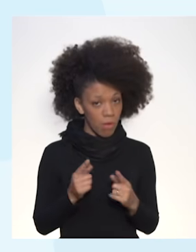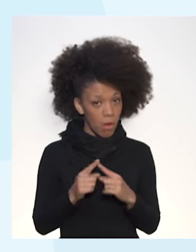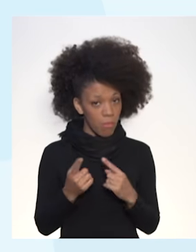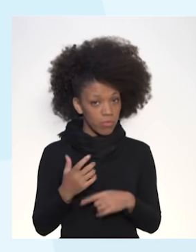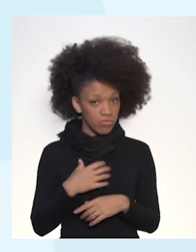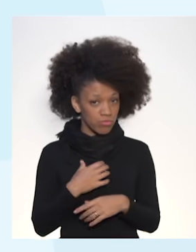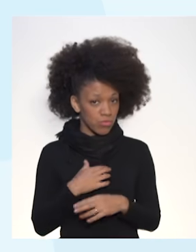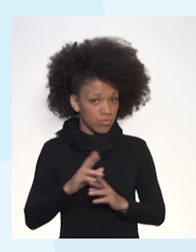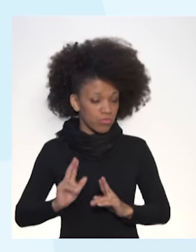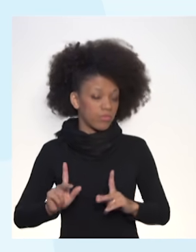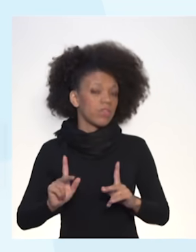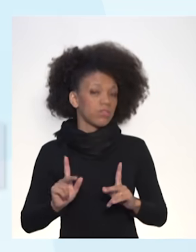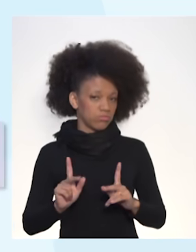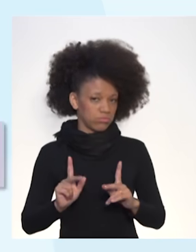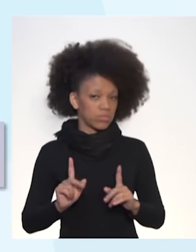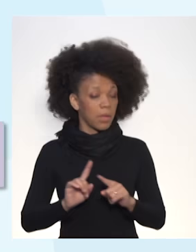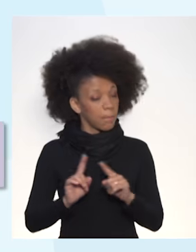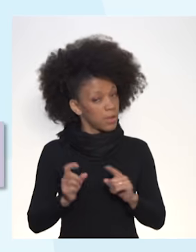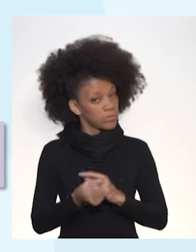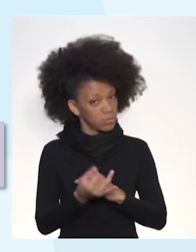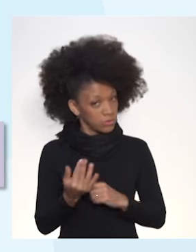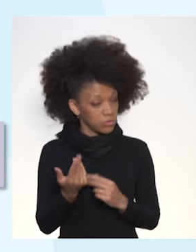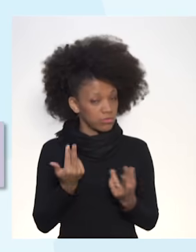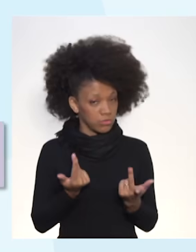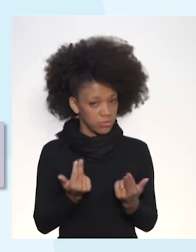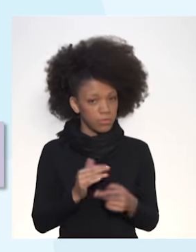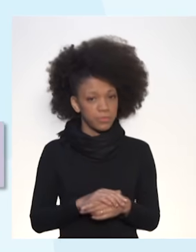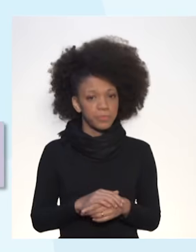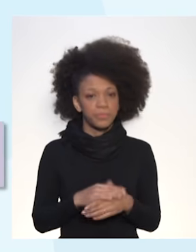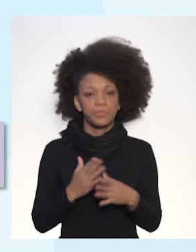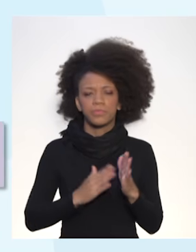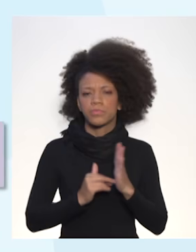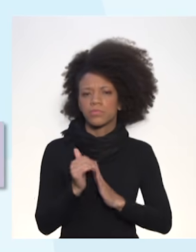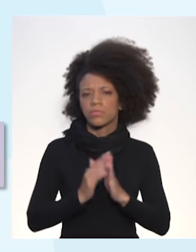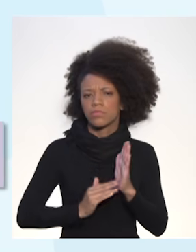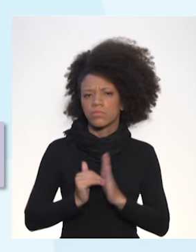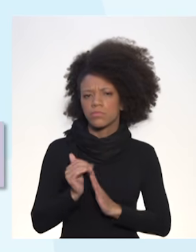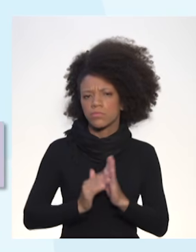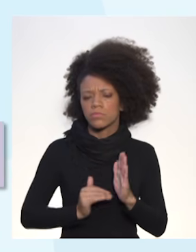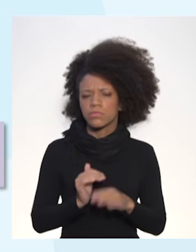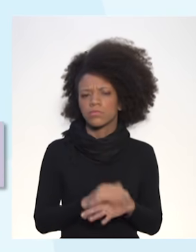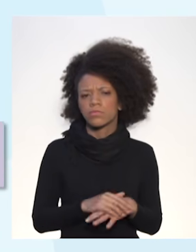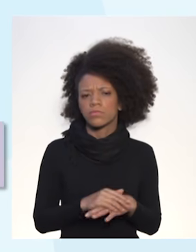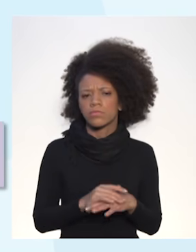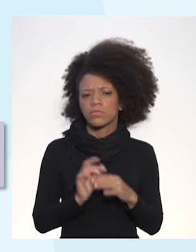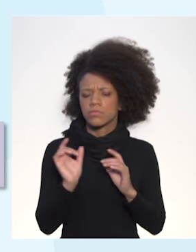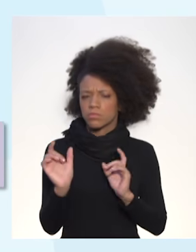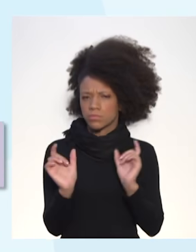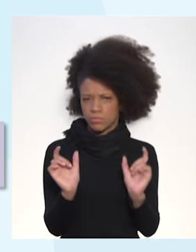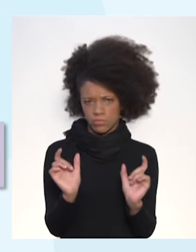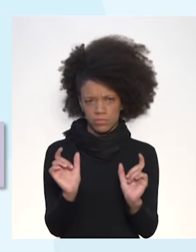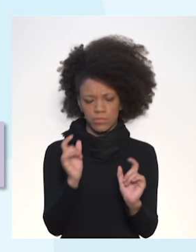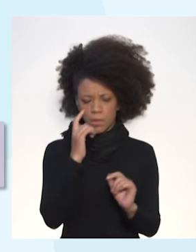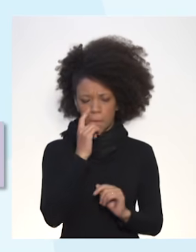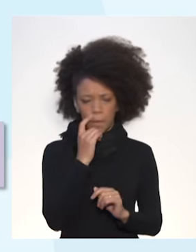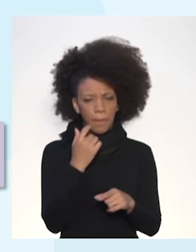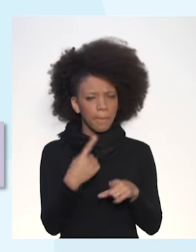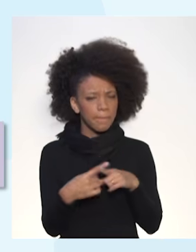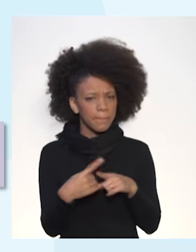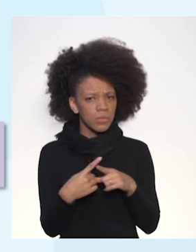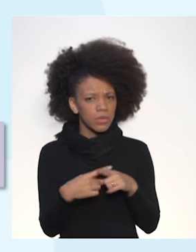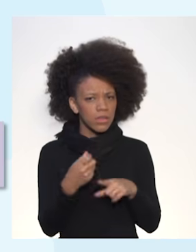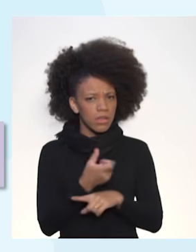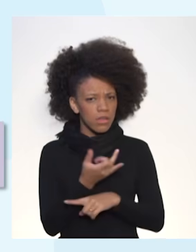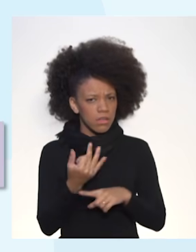forma, uma divisão diferente, né? Então, eles pintaram a mesma área da folha, porque as